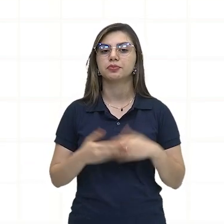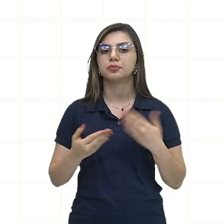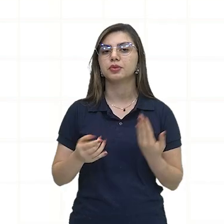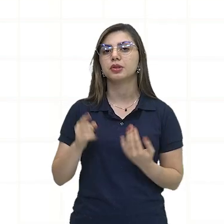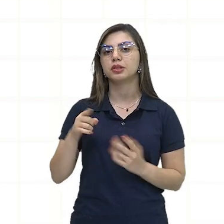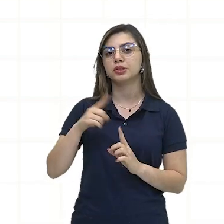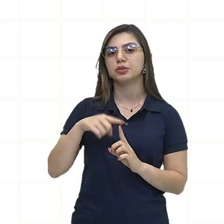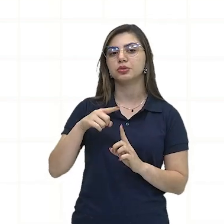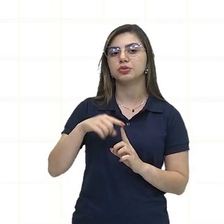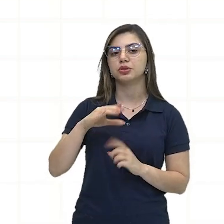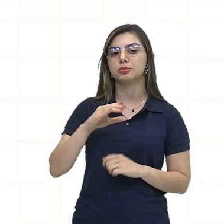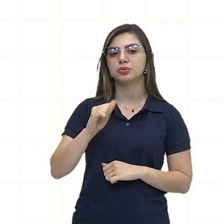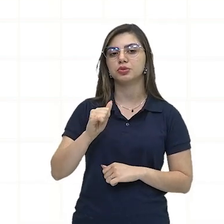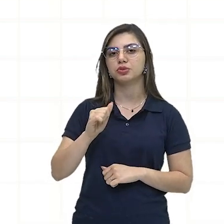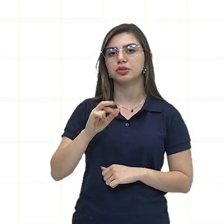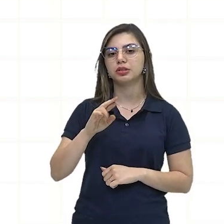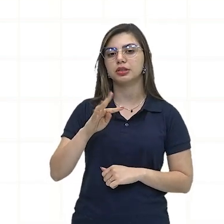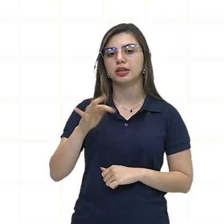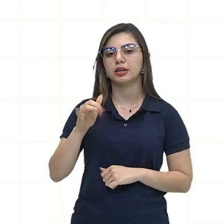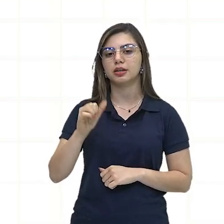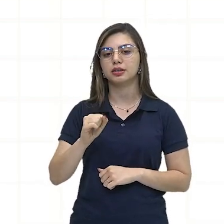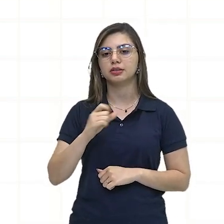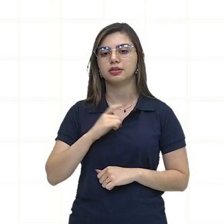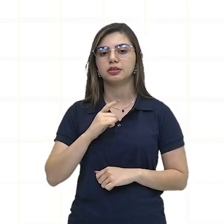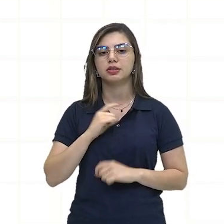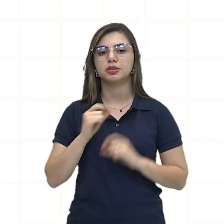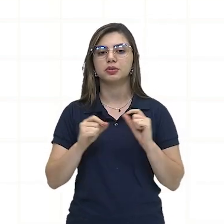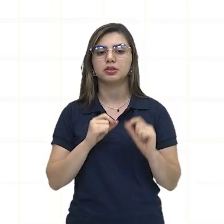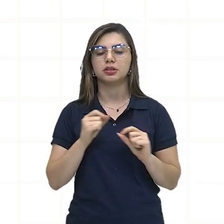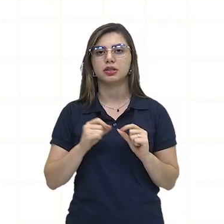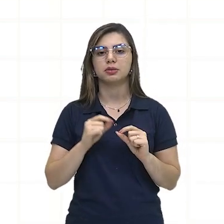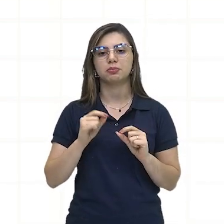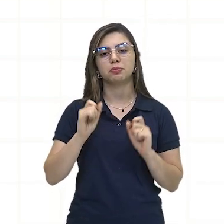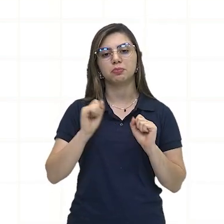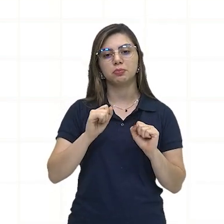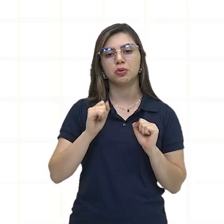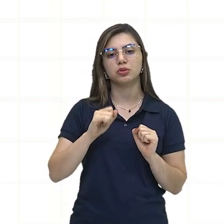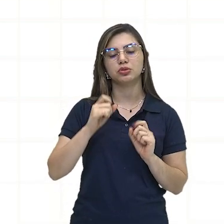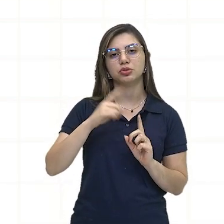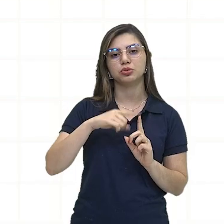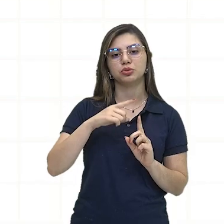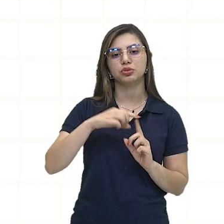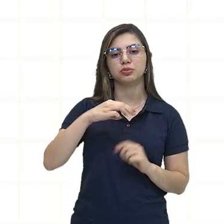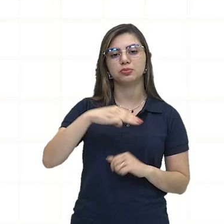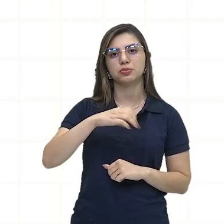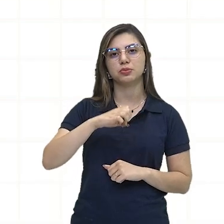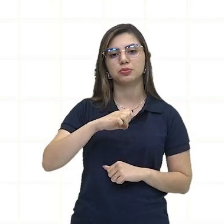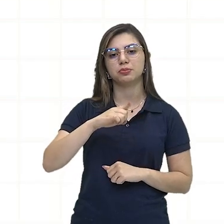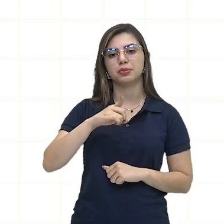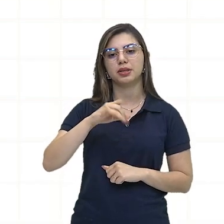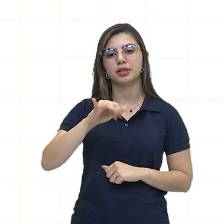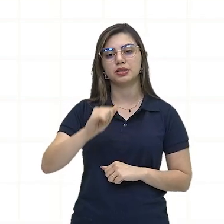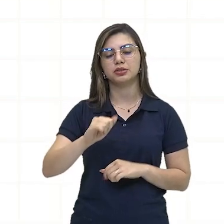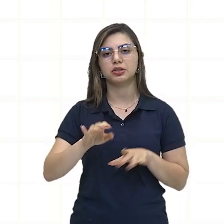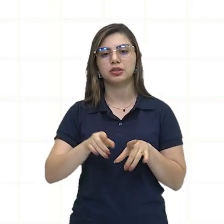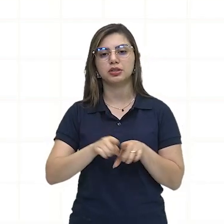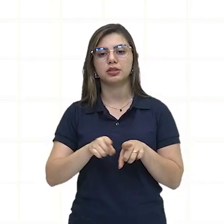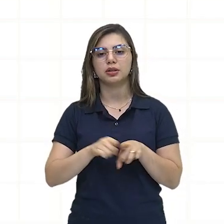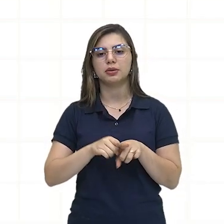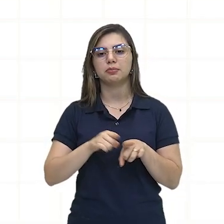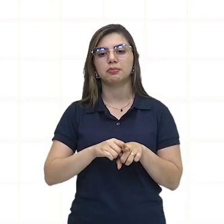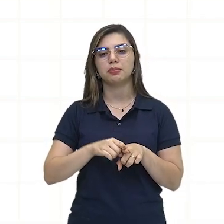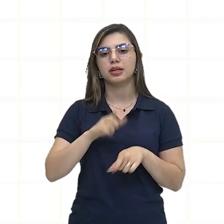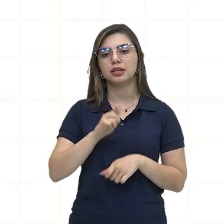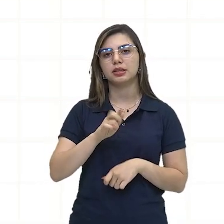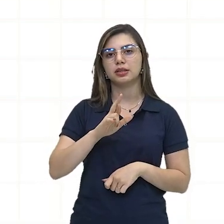cartas uma escala média ou uma escala grande. Eu vou trazer mais à frente esse conteúdo para vocês sobre a